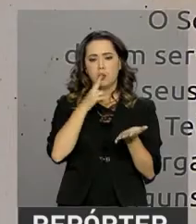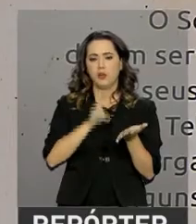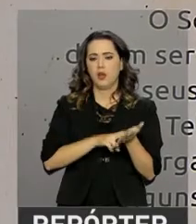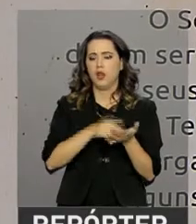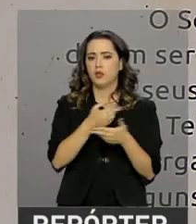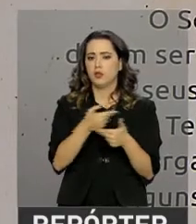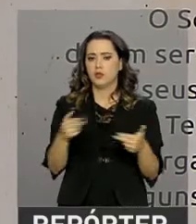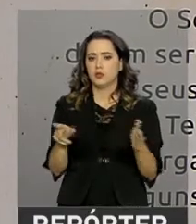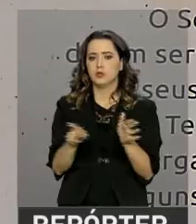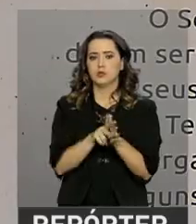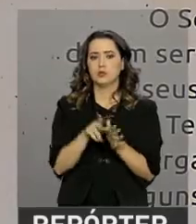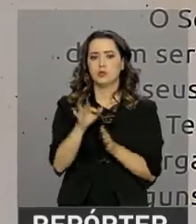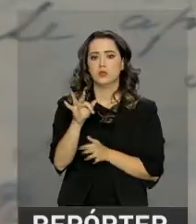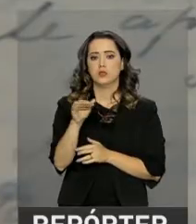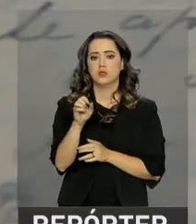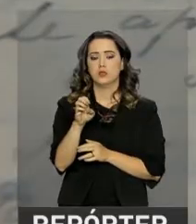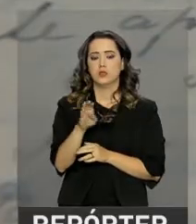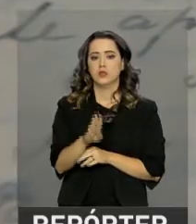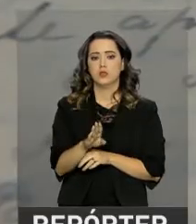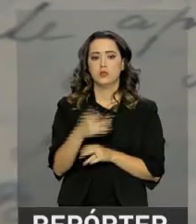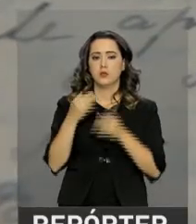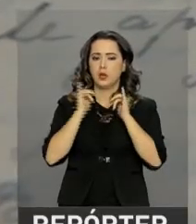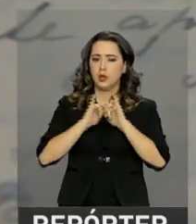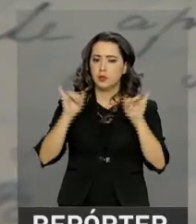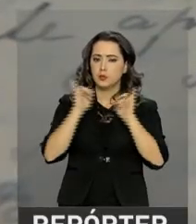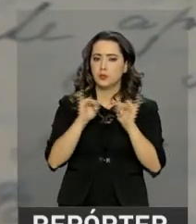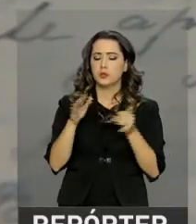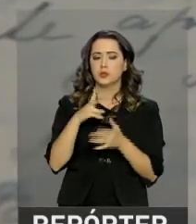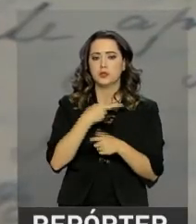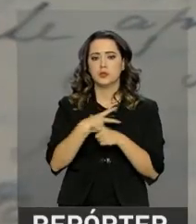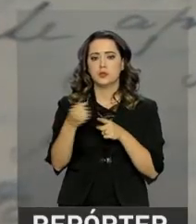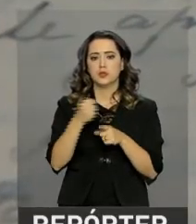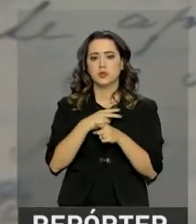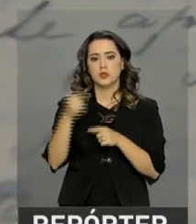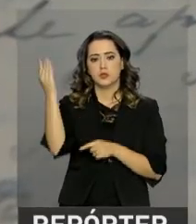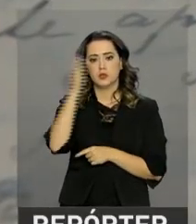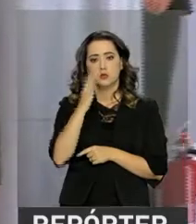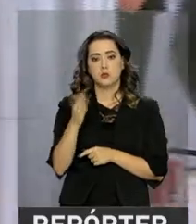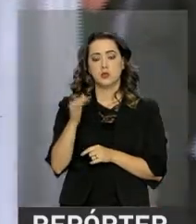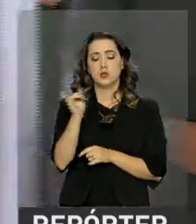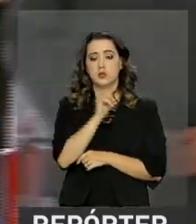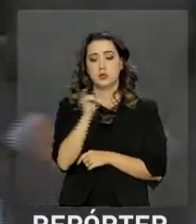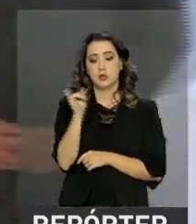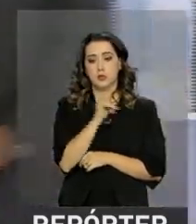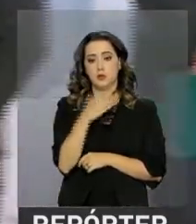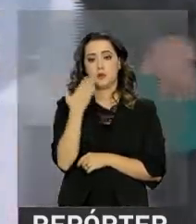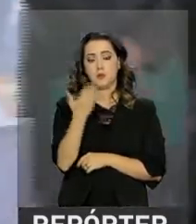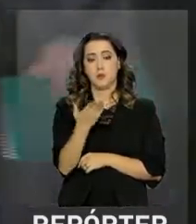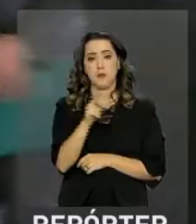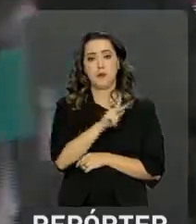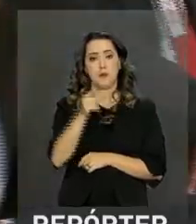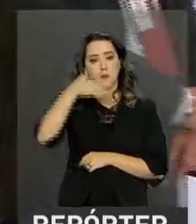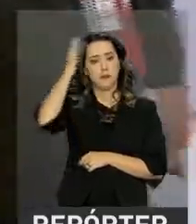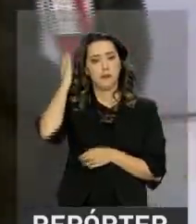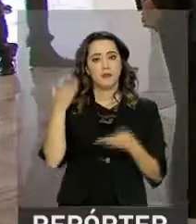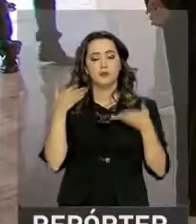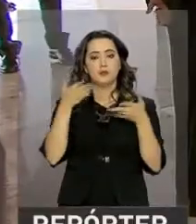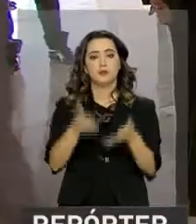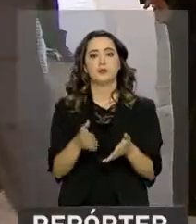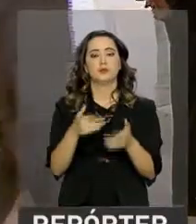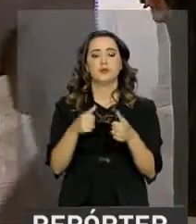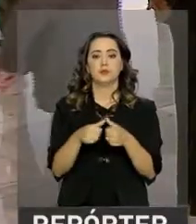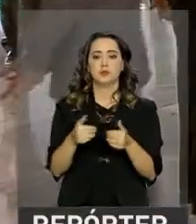à história da FEB no conflito e à campanha vitoriosa do Brasil na Itália. O presidente Michel Temer esteve presente